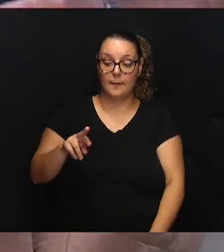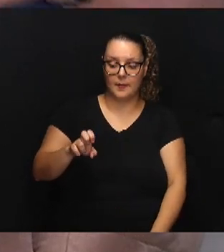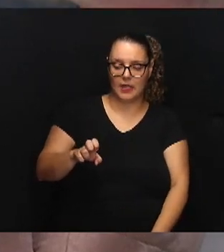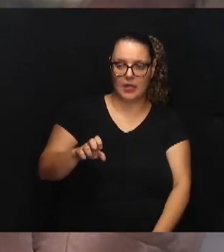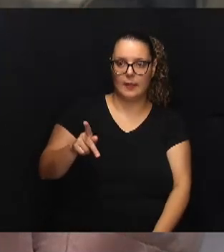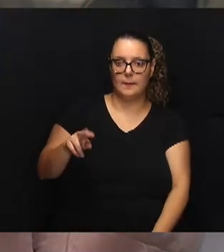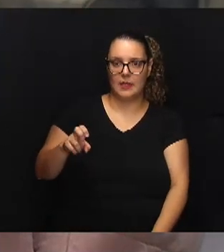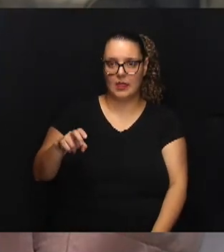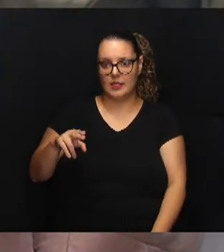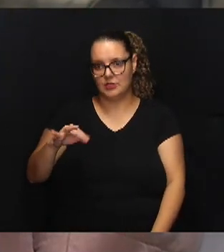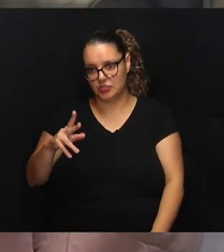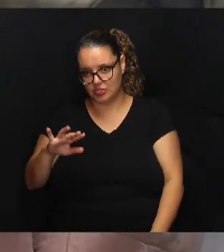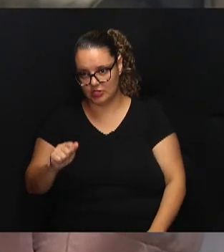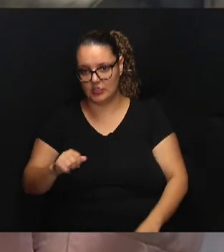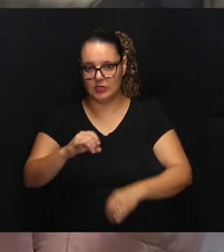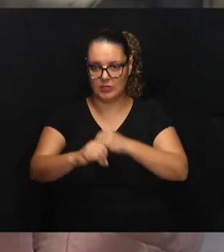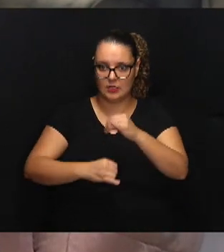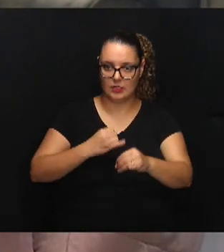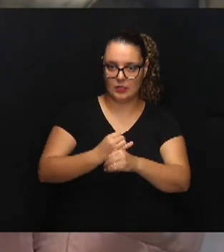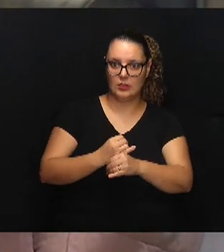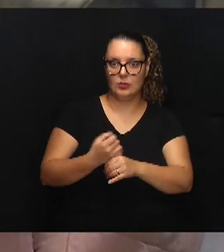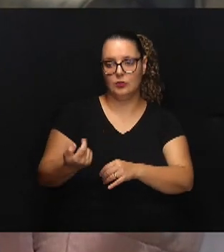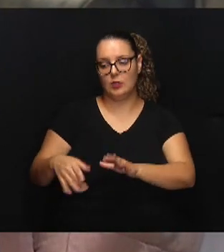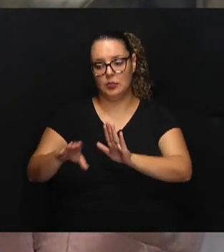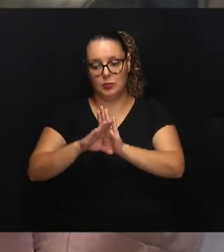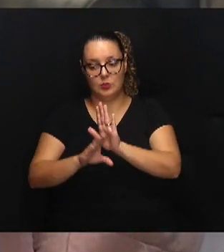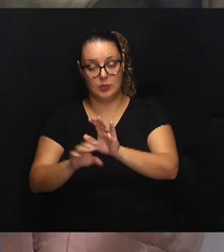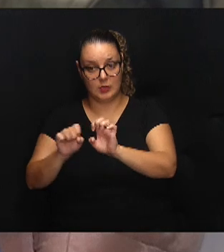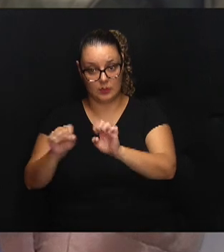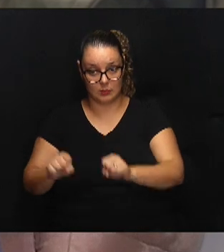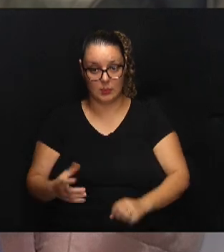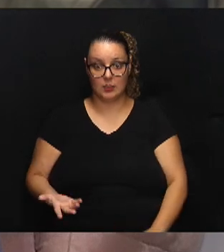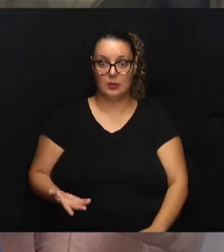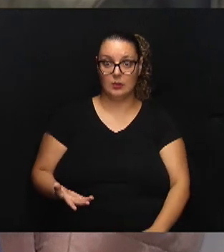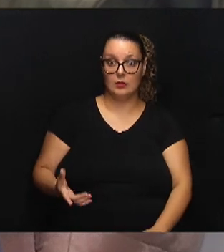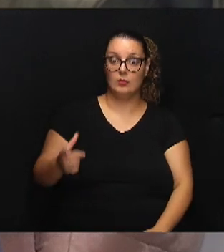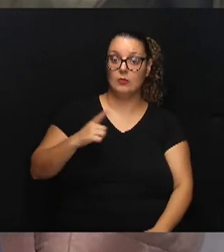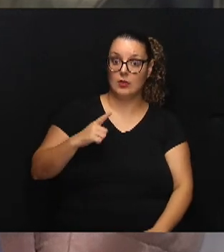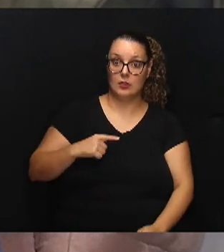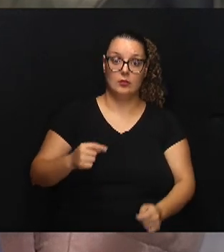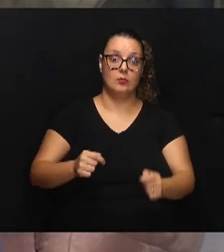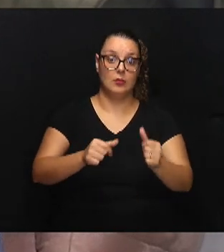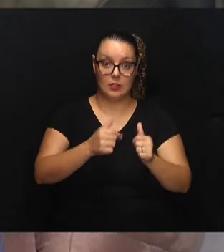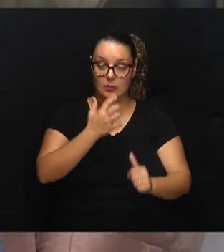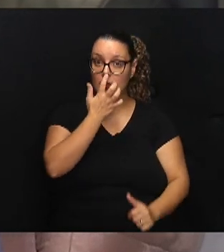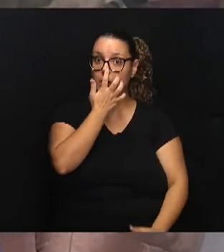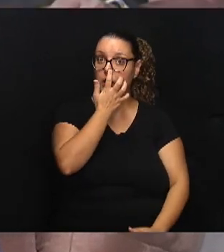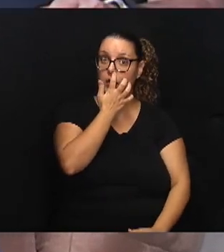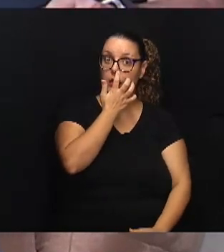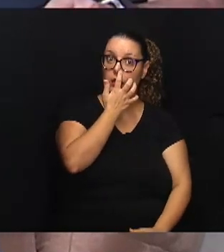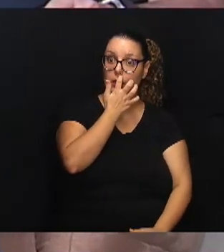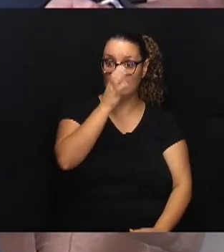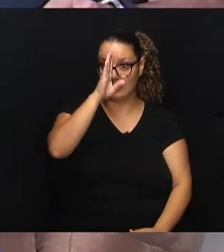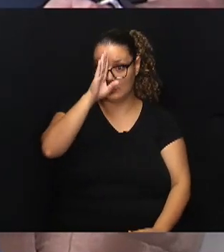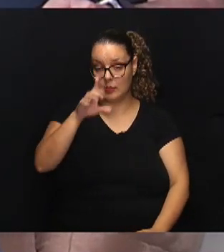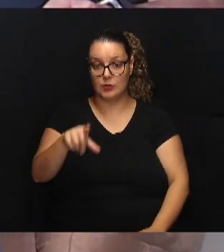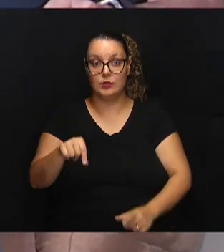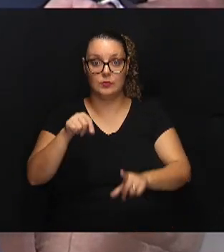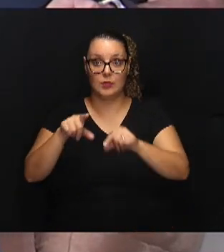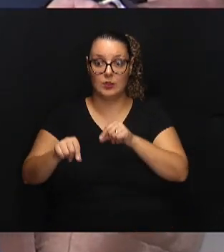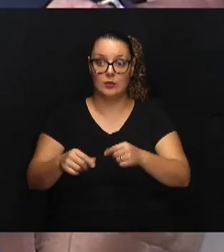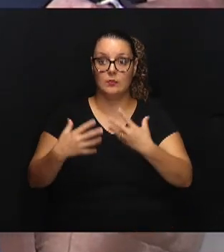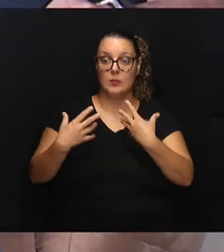na internet, em vez de fazer no programa, no sistema, elas vão ter um benefício, principalmente se elas escolherem